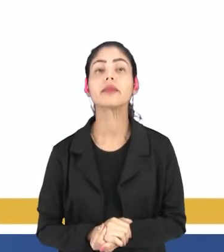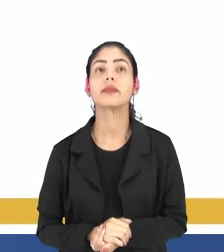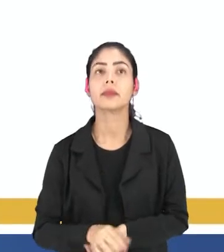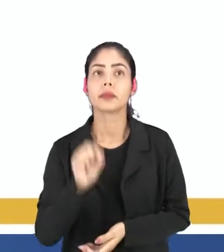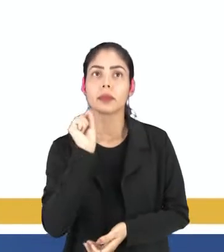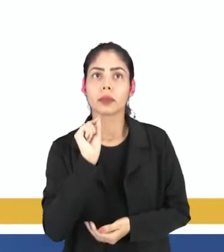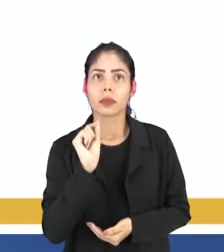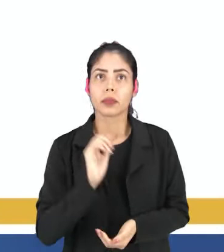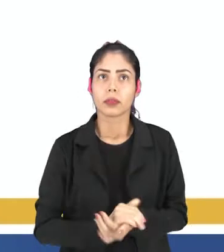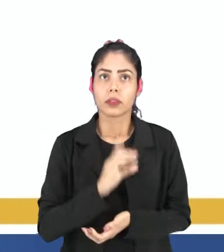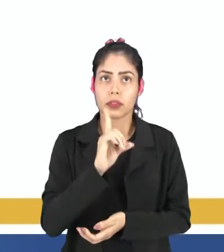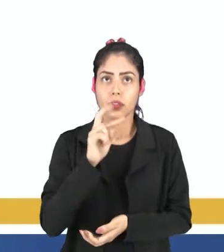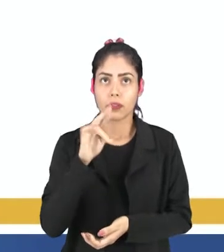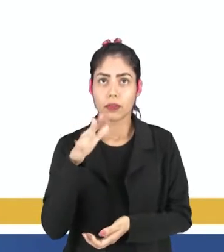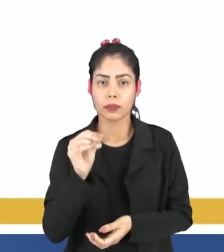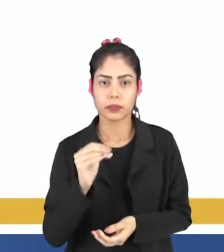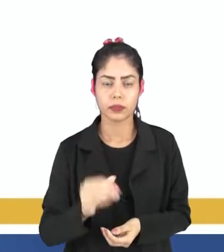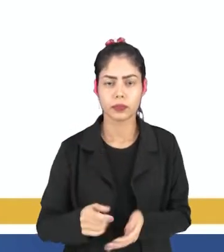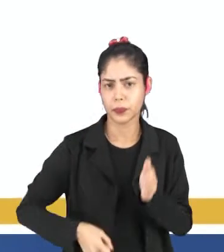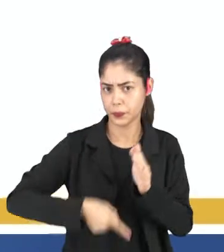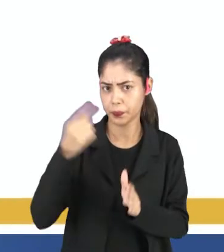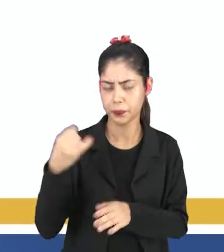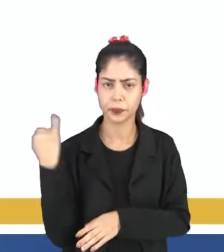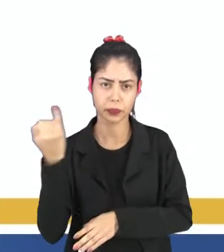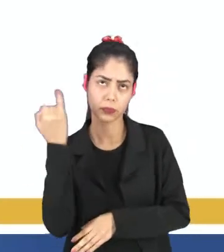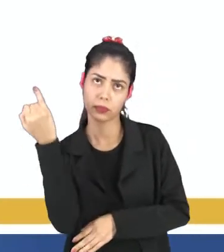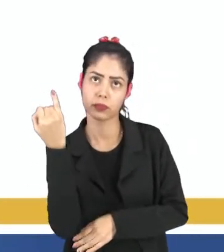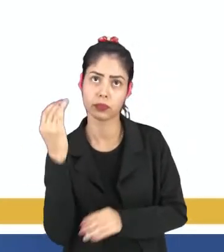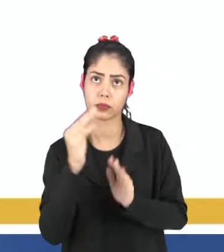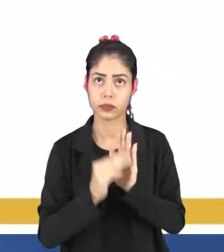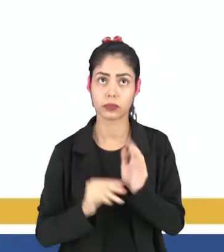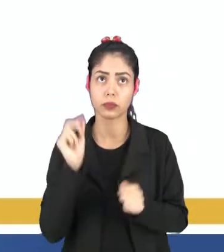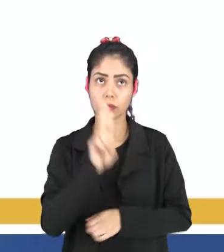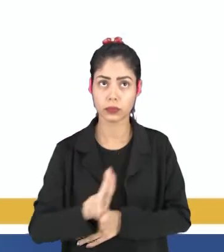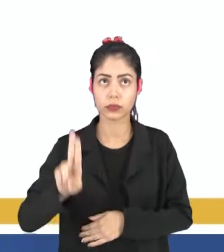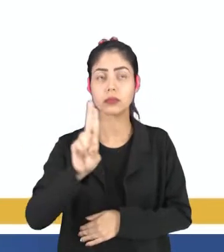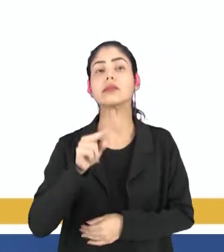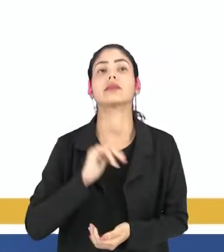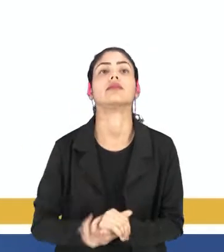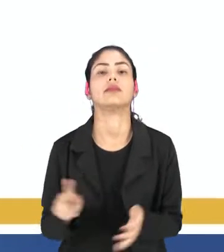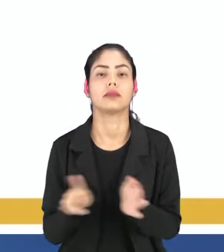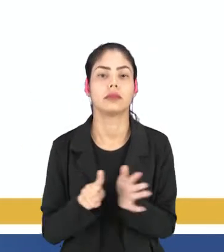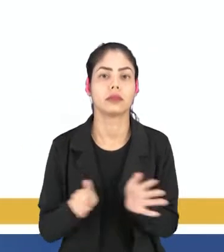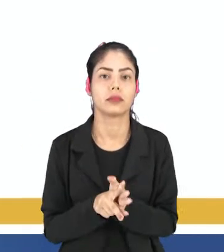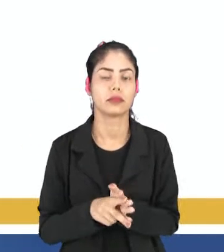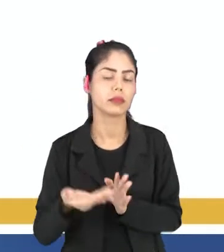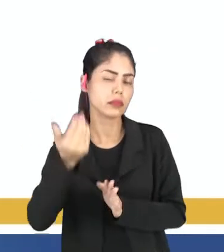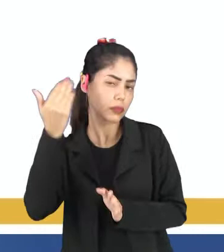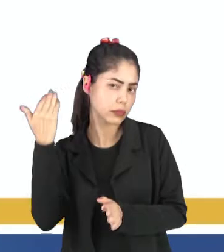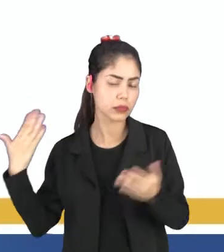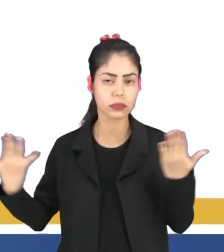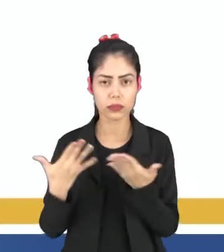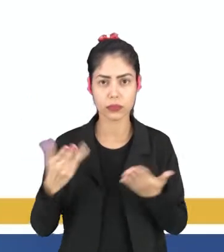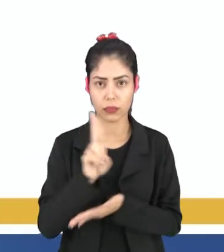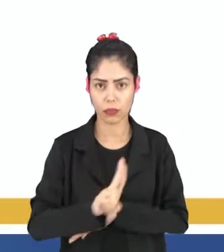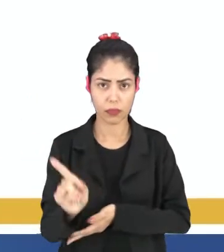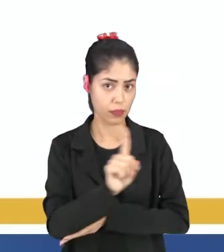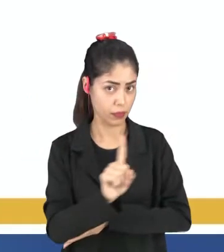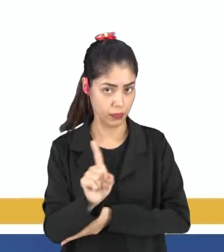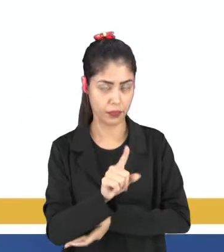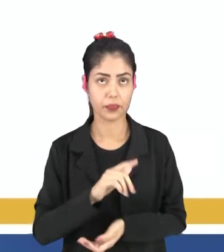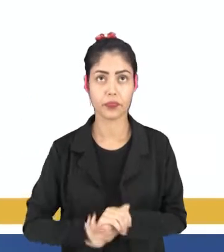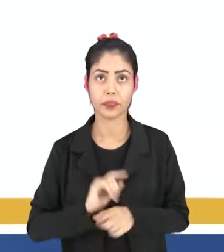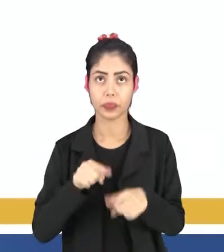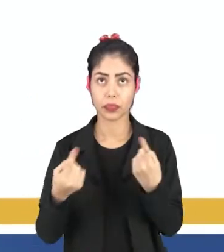O que é o processo de defumação? Que foi um dos principais métodos utilizados aí nas sociedades mais antigas. Hoje em dia, ele não é tão